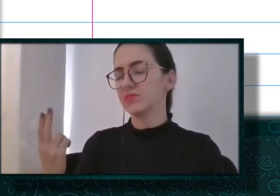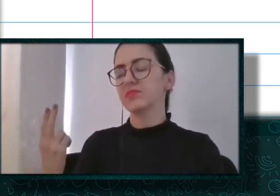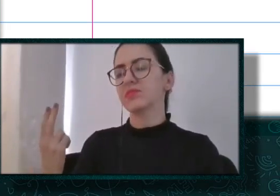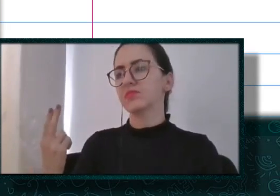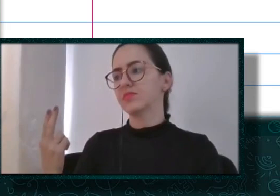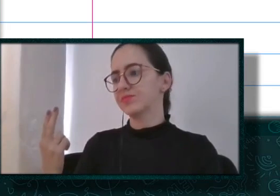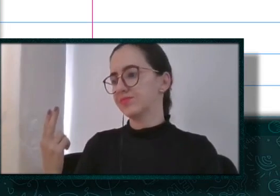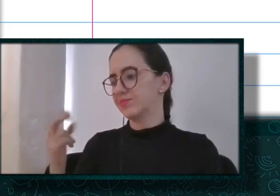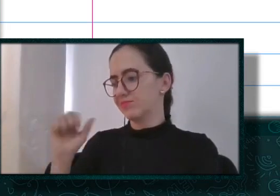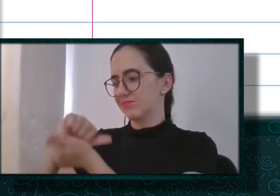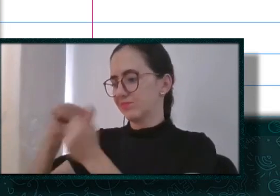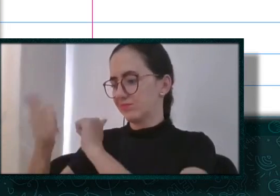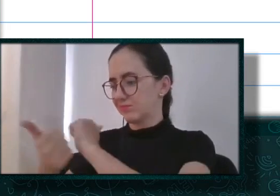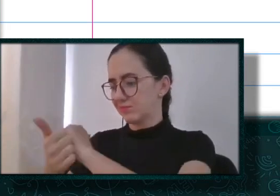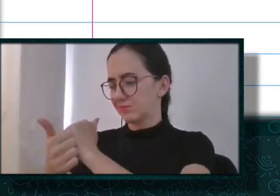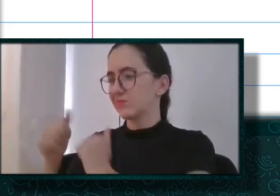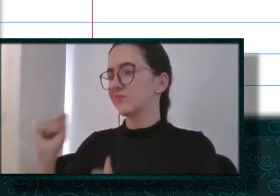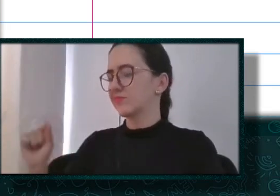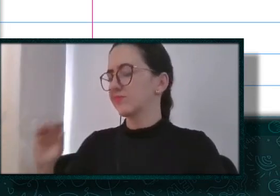0,35 litros.